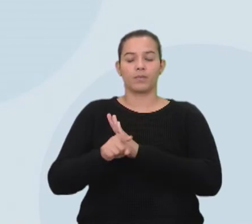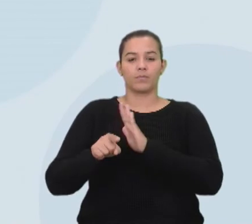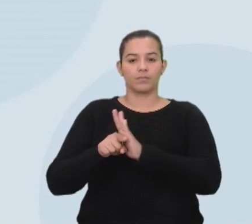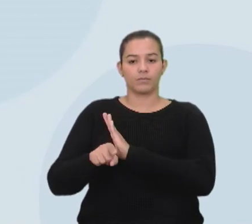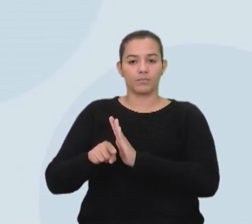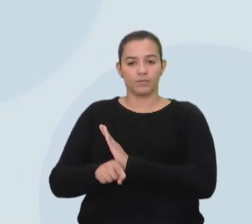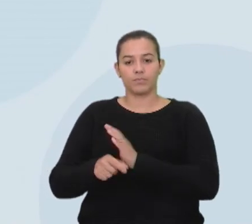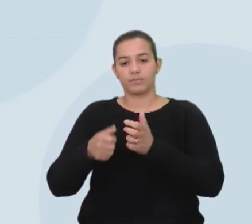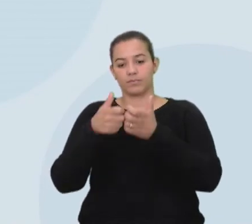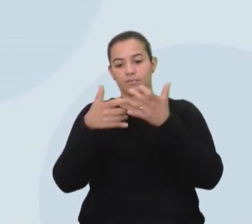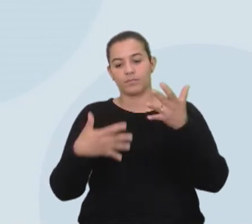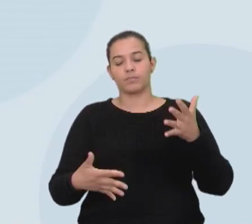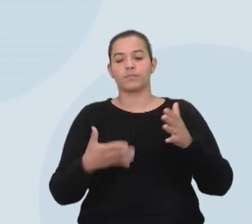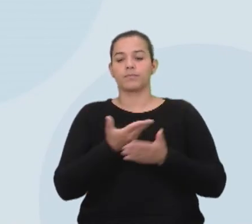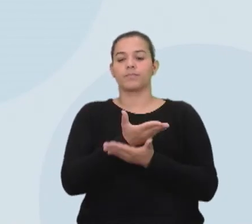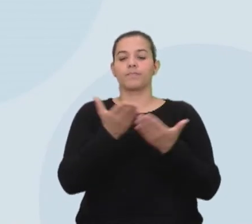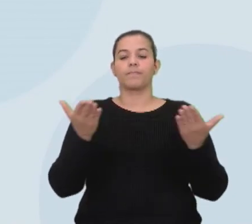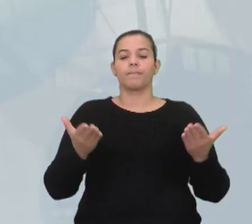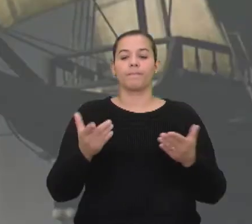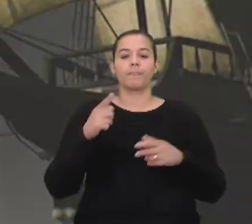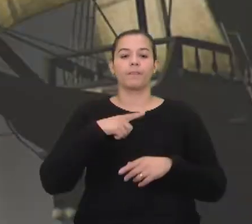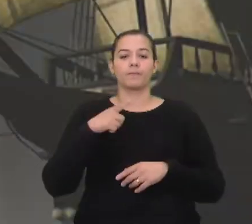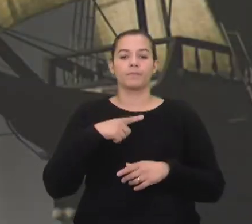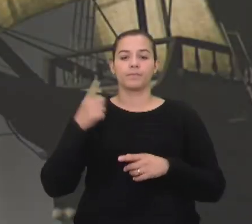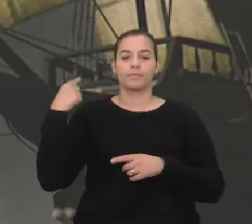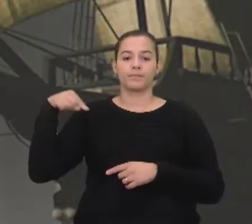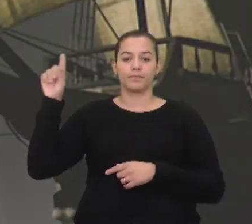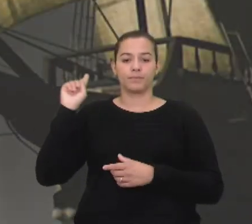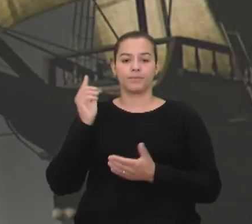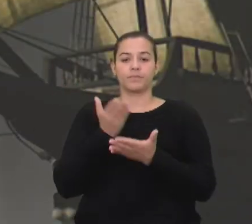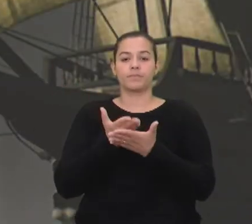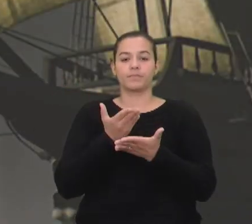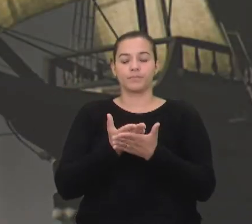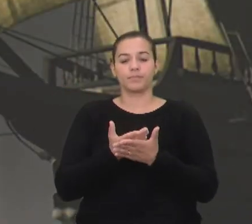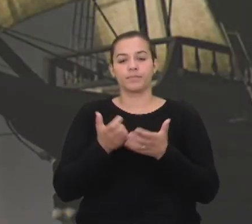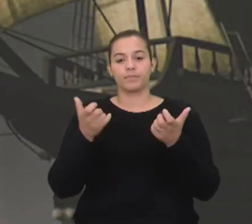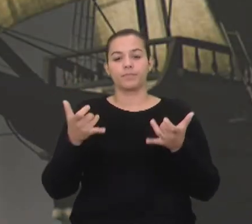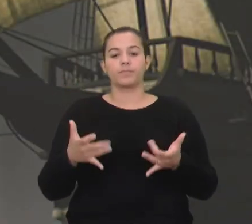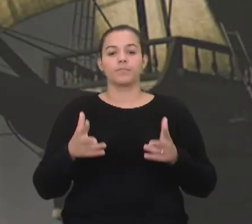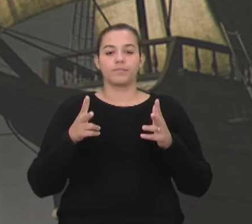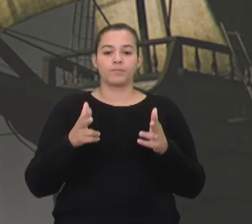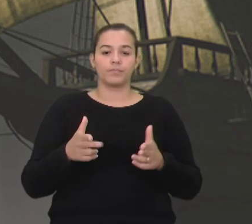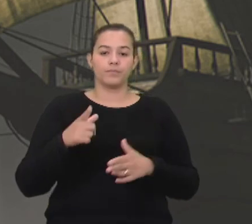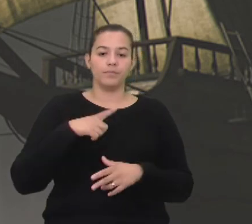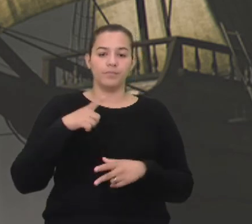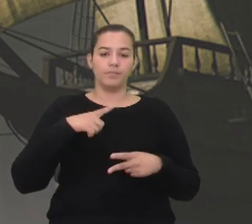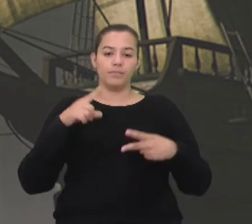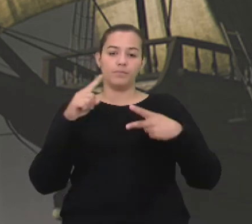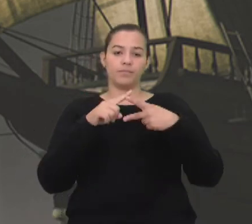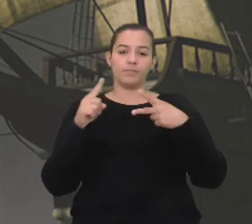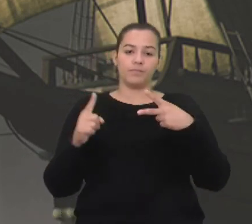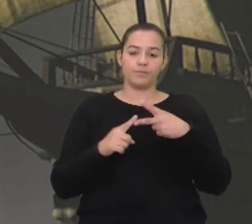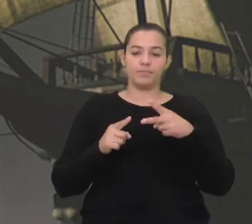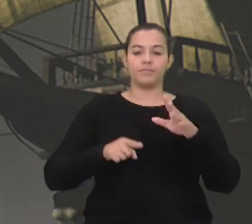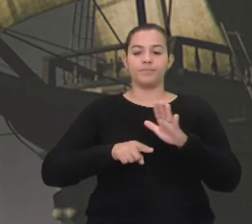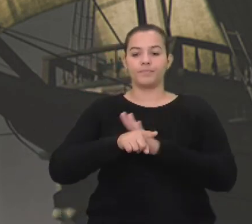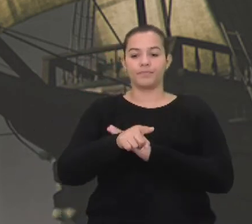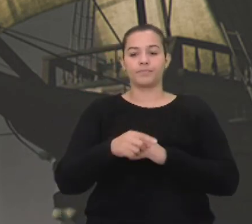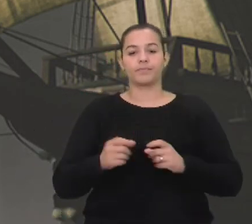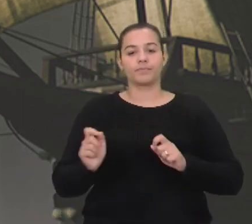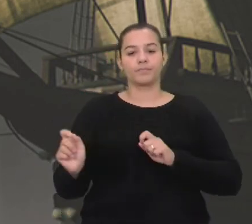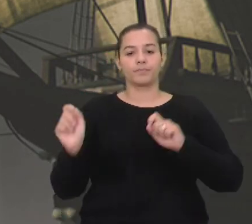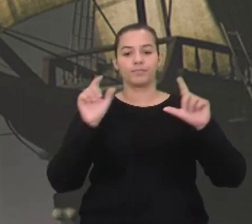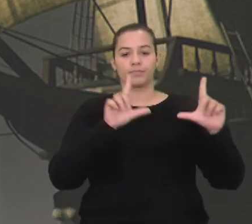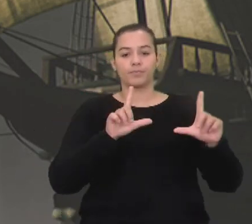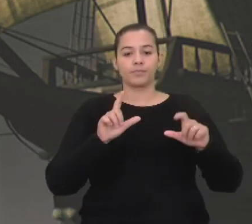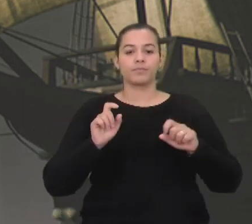gente vai deixar aí para vocês, da mesma forma que as aulas anteriores. Hoje a gente tem aí 2 questionamentos, eu vou deixar um